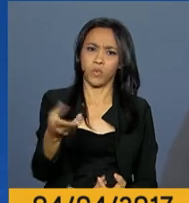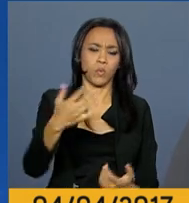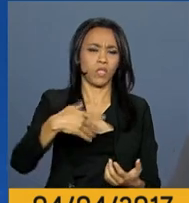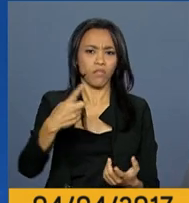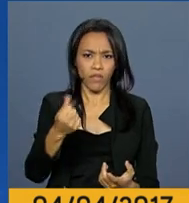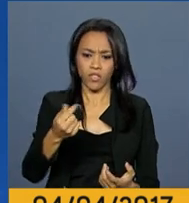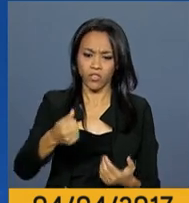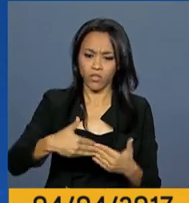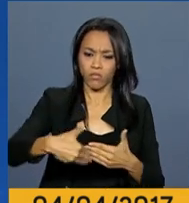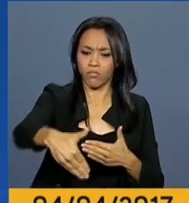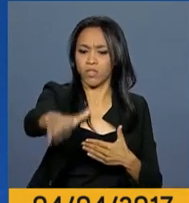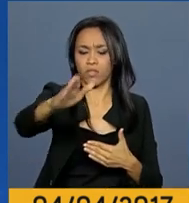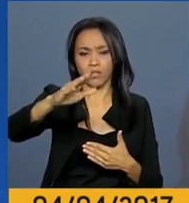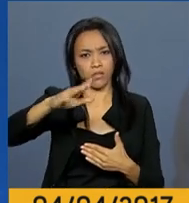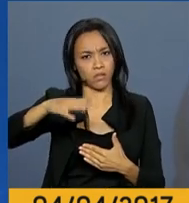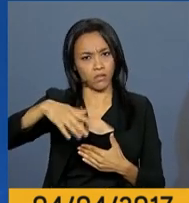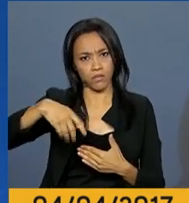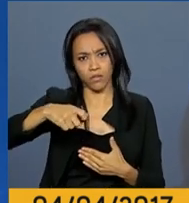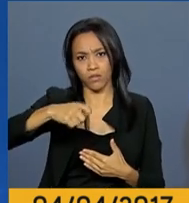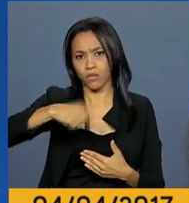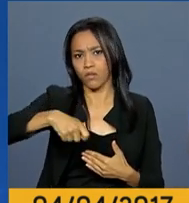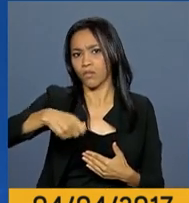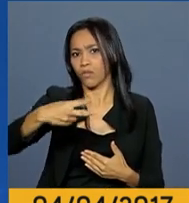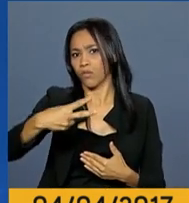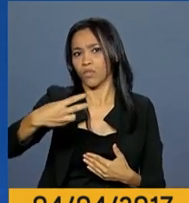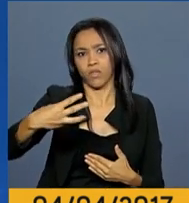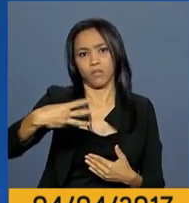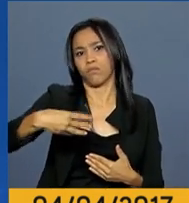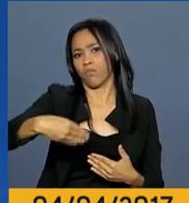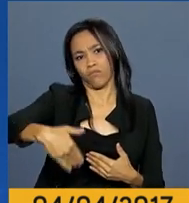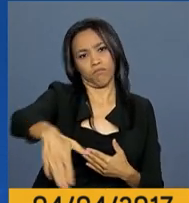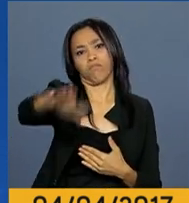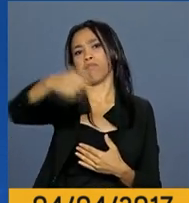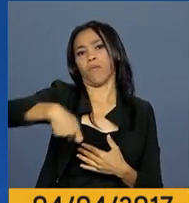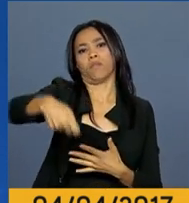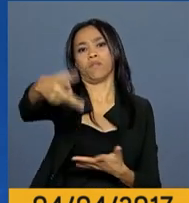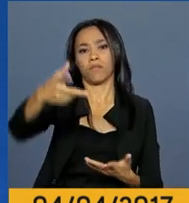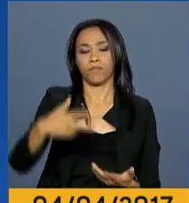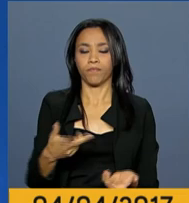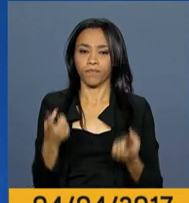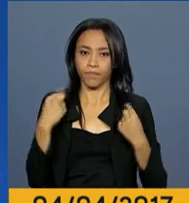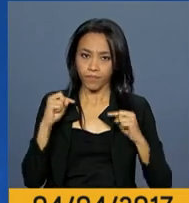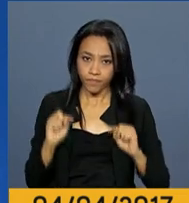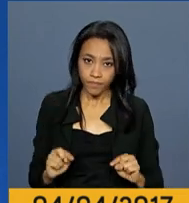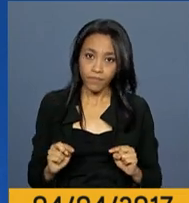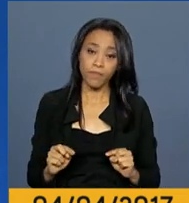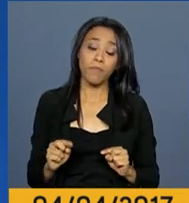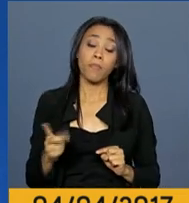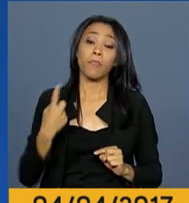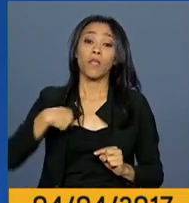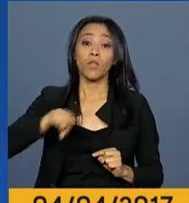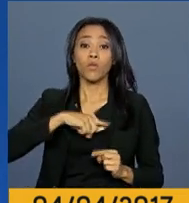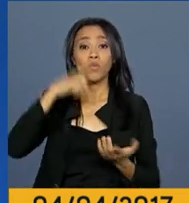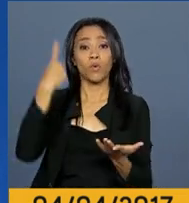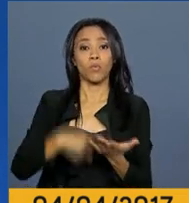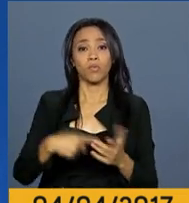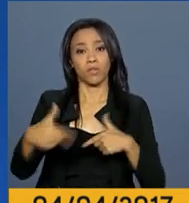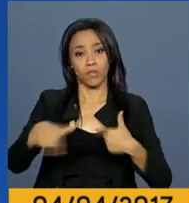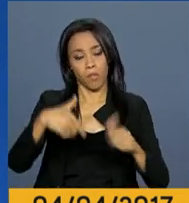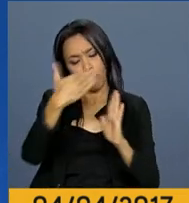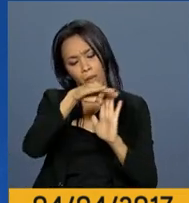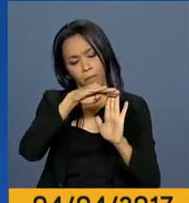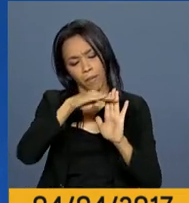longo desses dois, três próximos meses, né? Enfim, nossa agenda de transformação, como